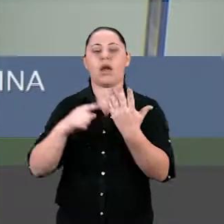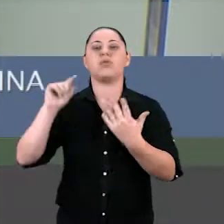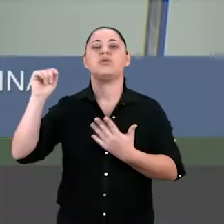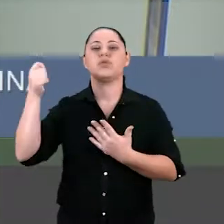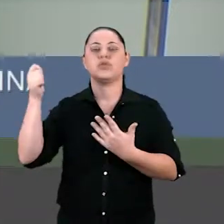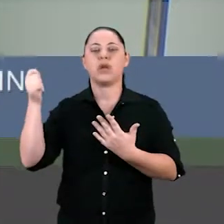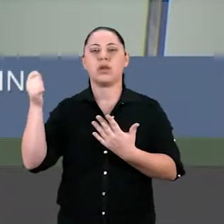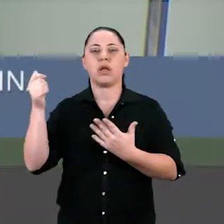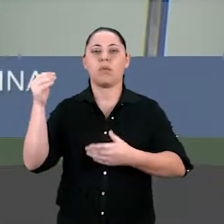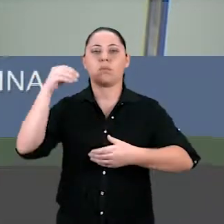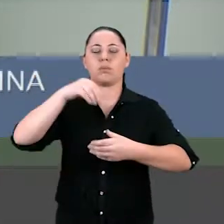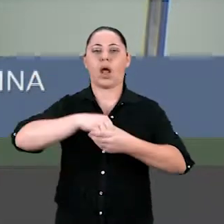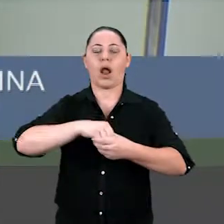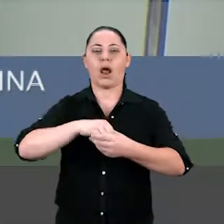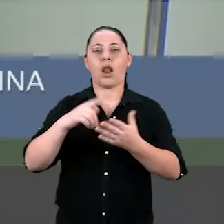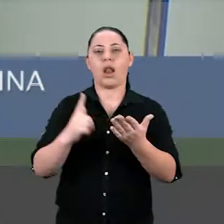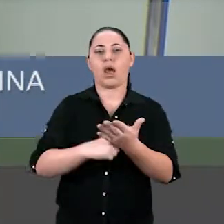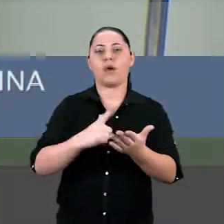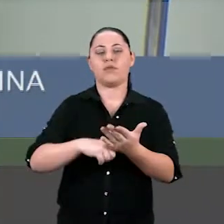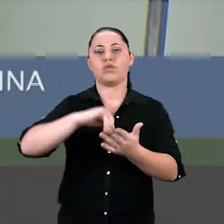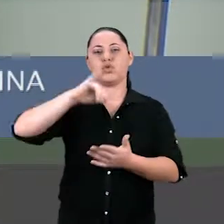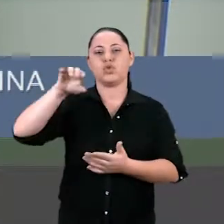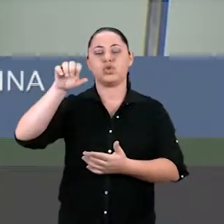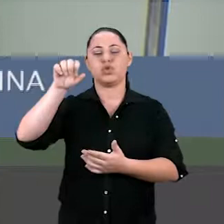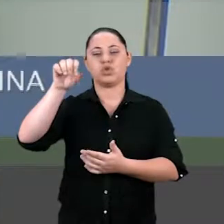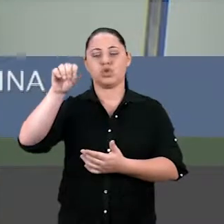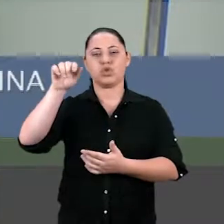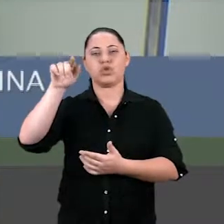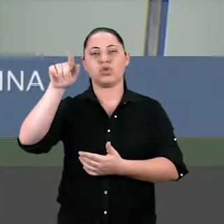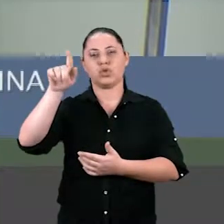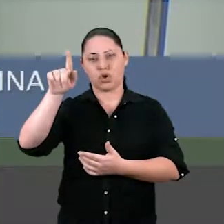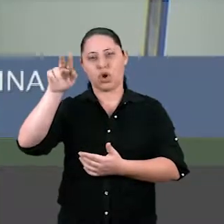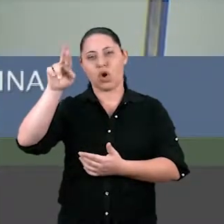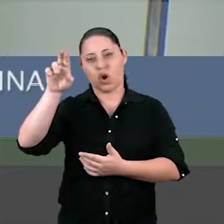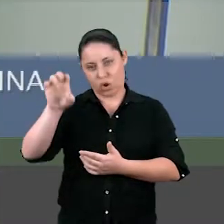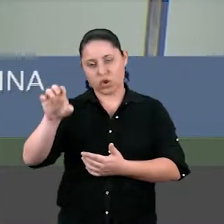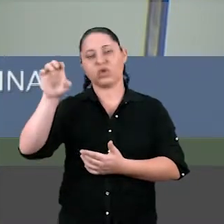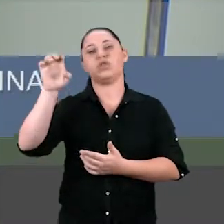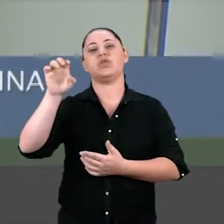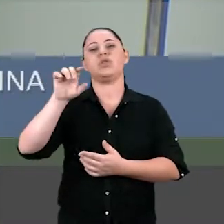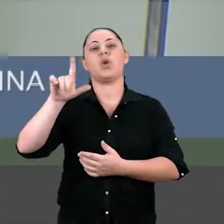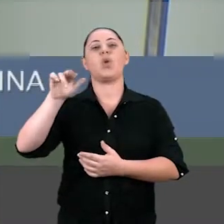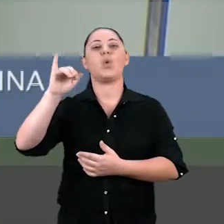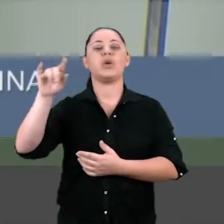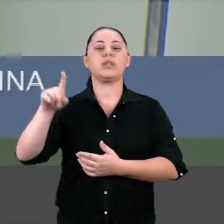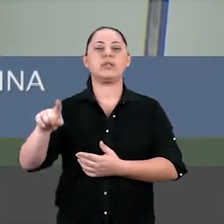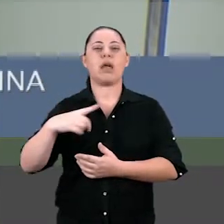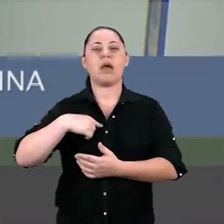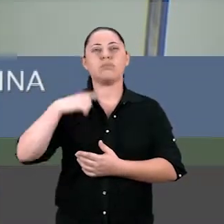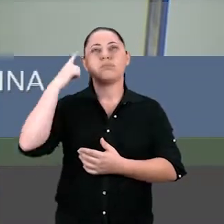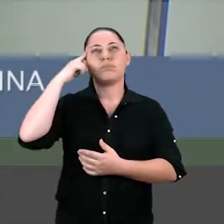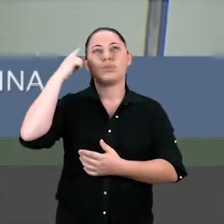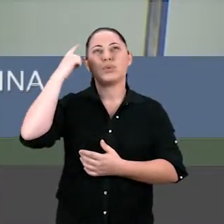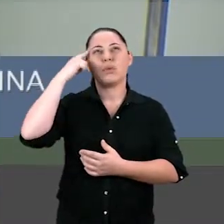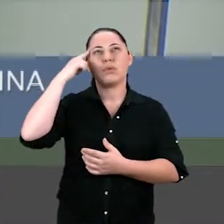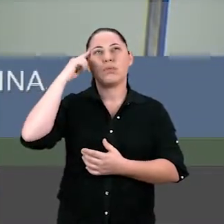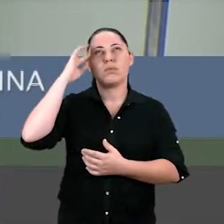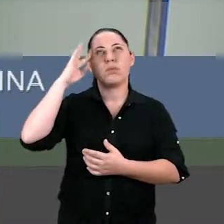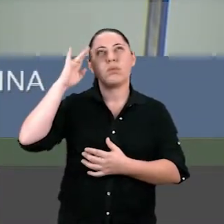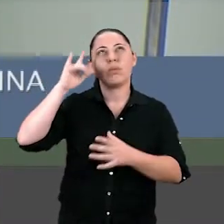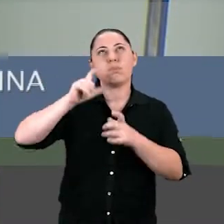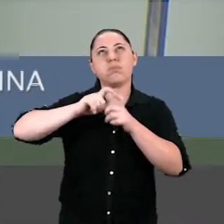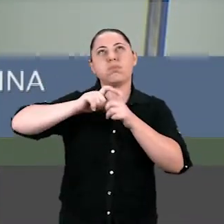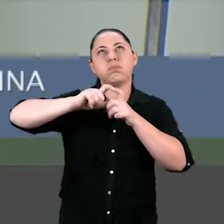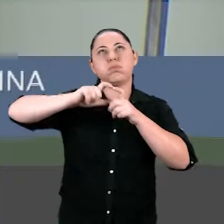encrepada num livro de Jorge Luiz Borges, eu falo de Funes, o Memorioso, quando ele diz que o excesso de memória, ou o excesso de lembrança, ou o excesso